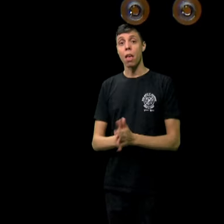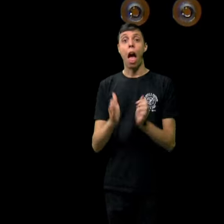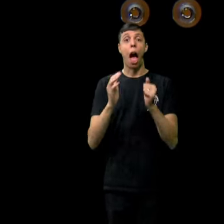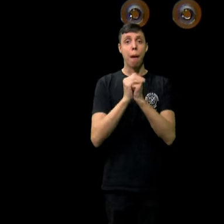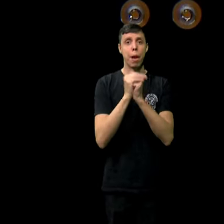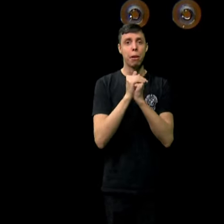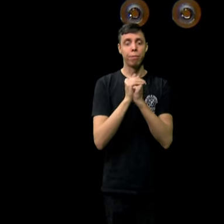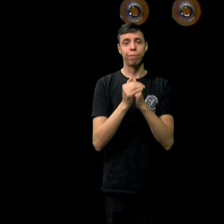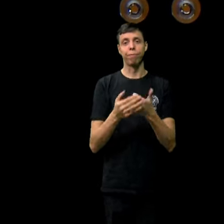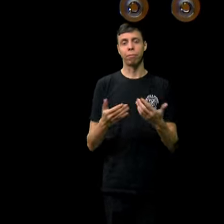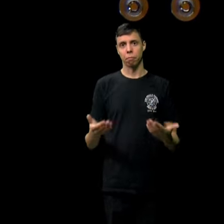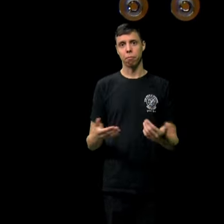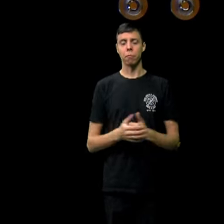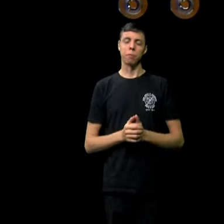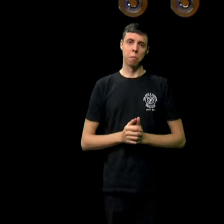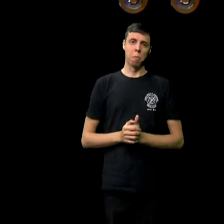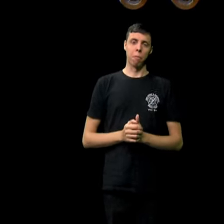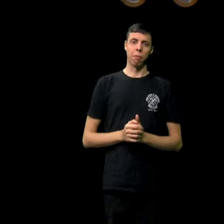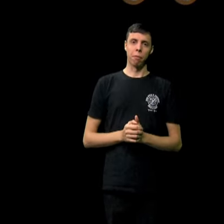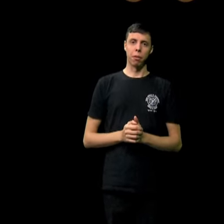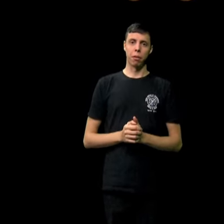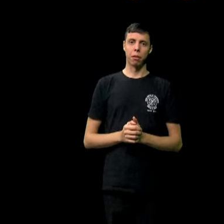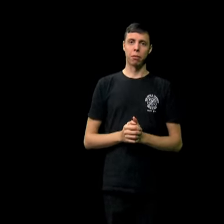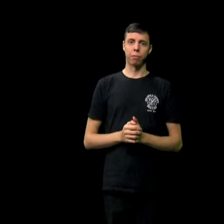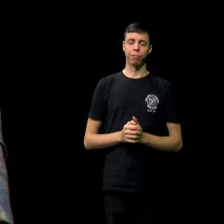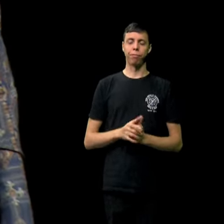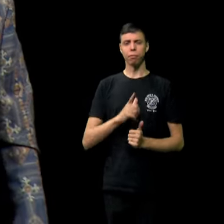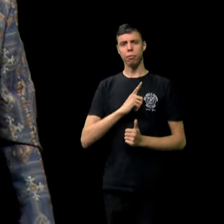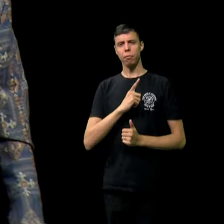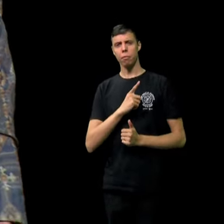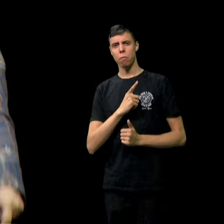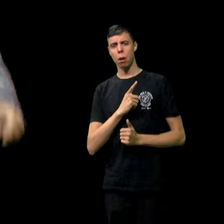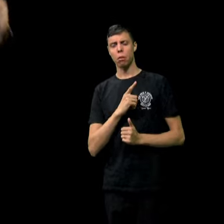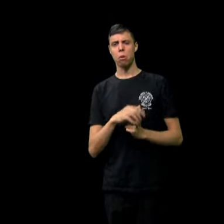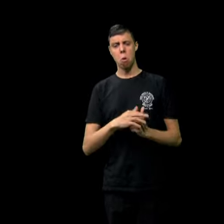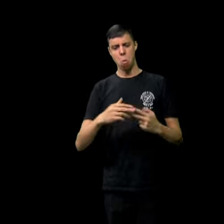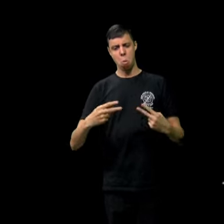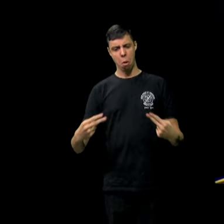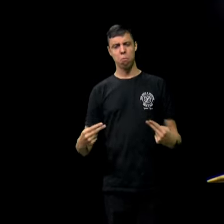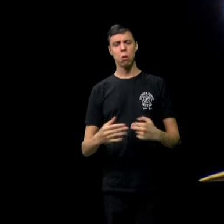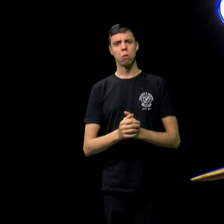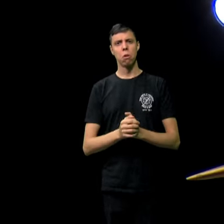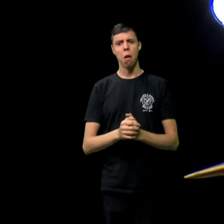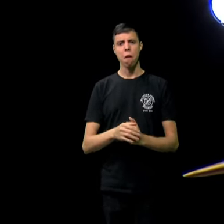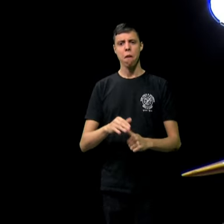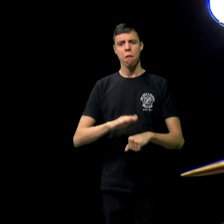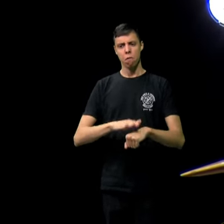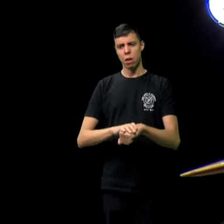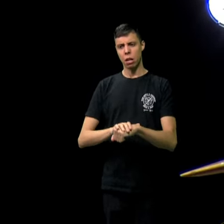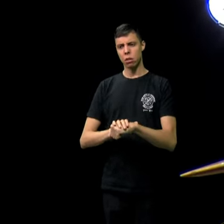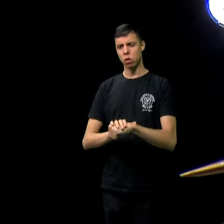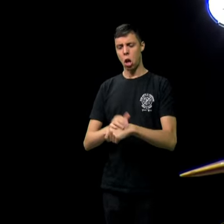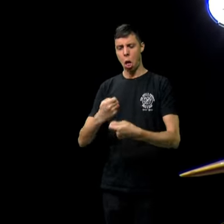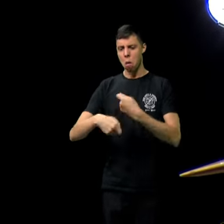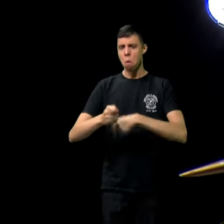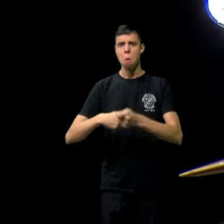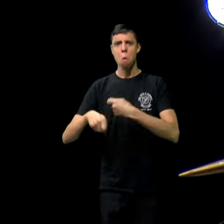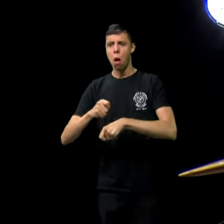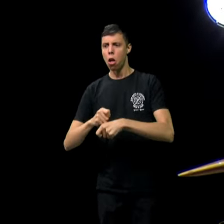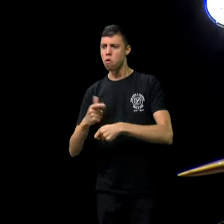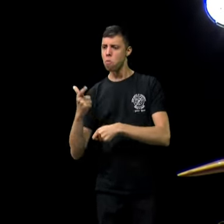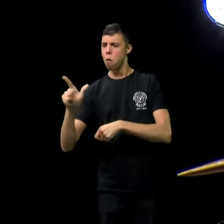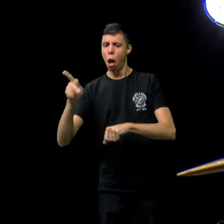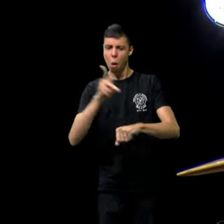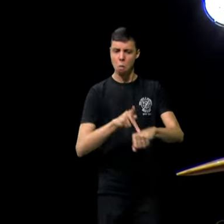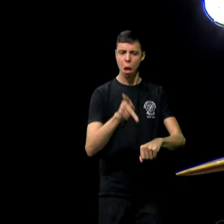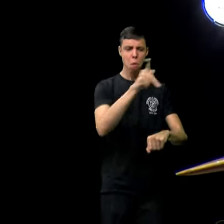Amém? Então falando desses termos, Deus me disse, vai e faça negócio nas cidades e nas nações. E eu comecei a